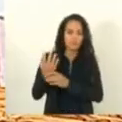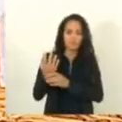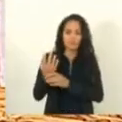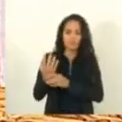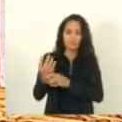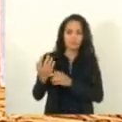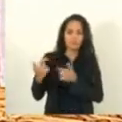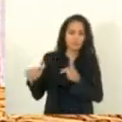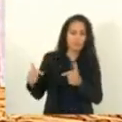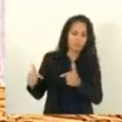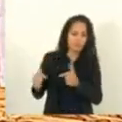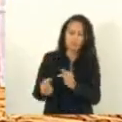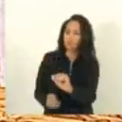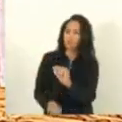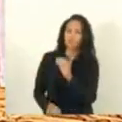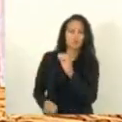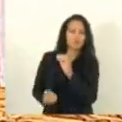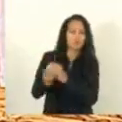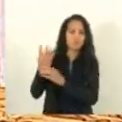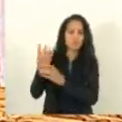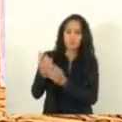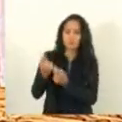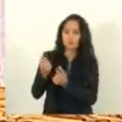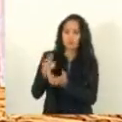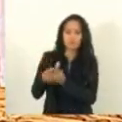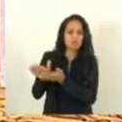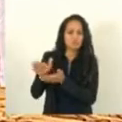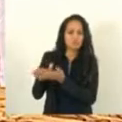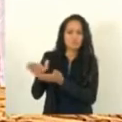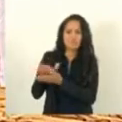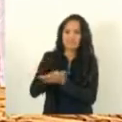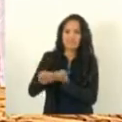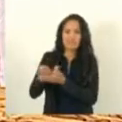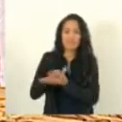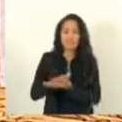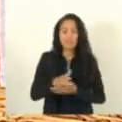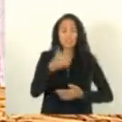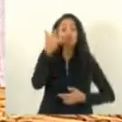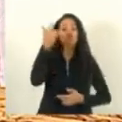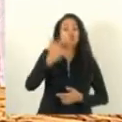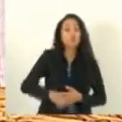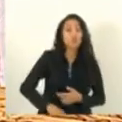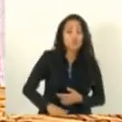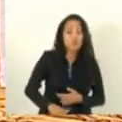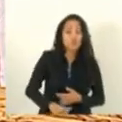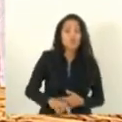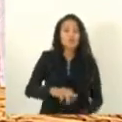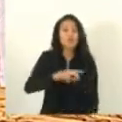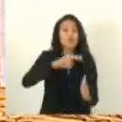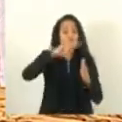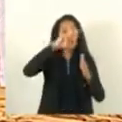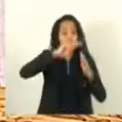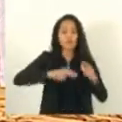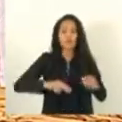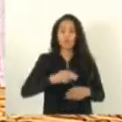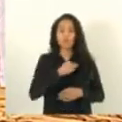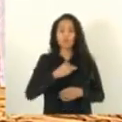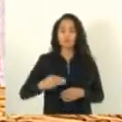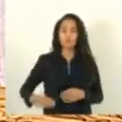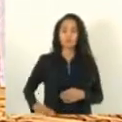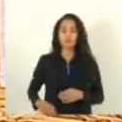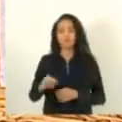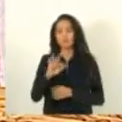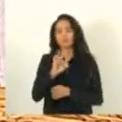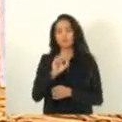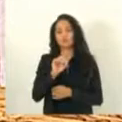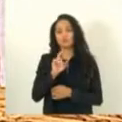não estou criando despesa. E, mais uma vez, eu leio só o final do parecer do ministro Toffoli sobre uma